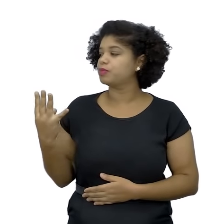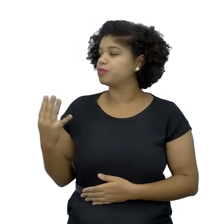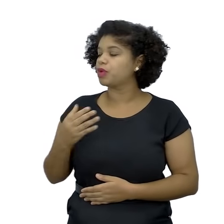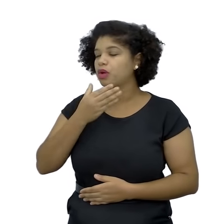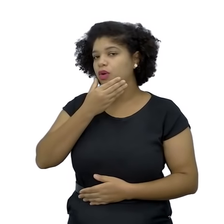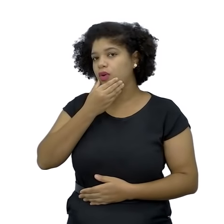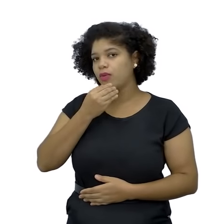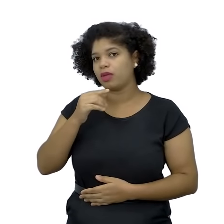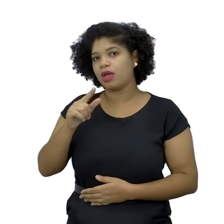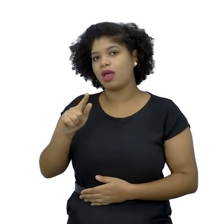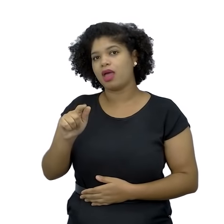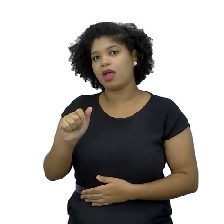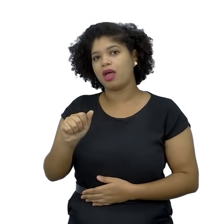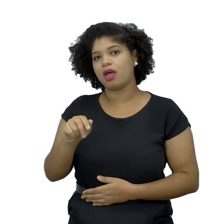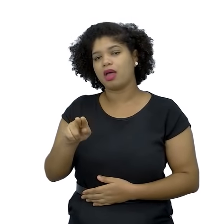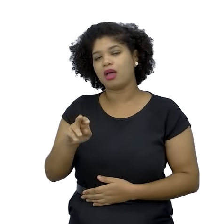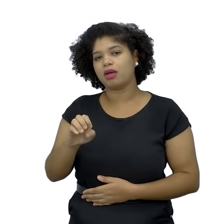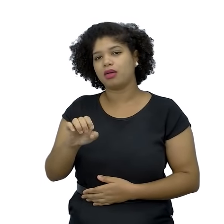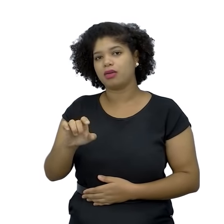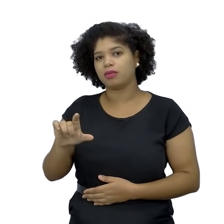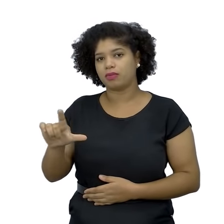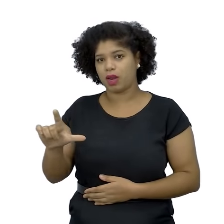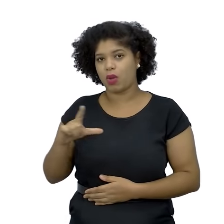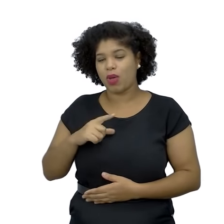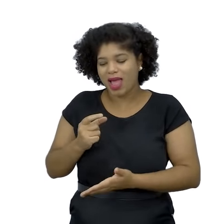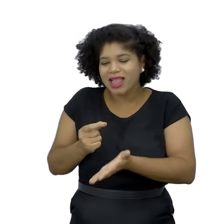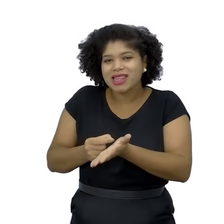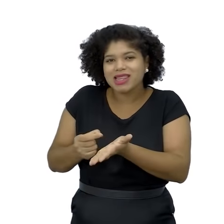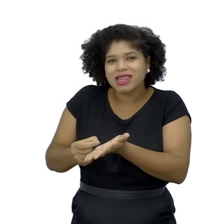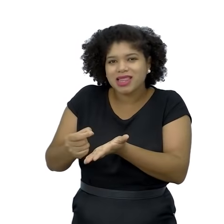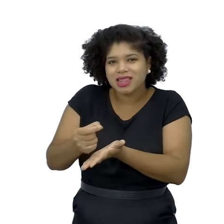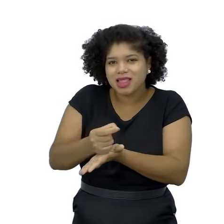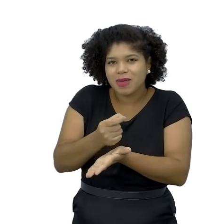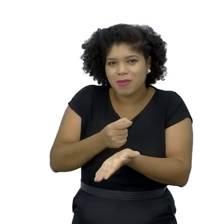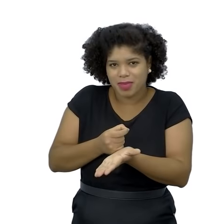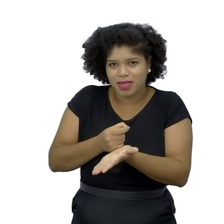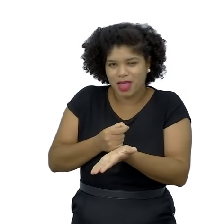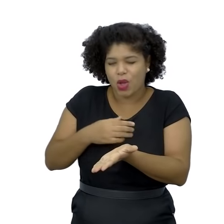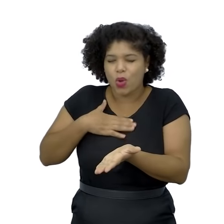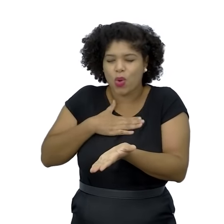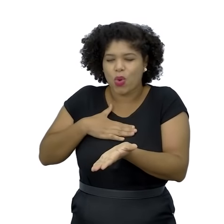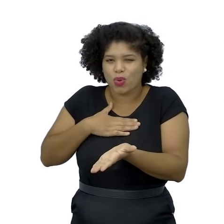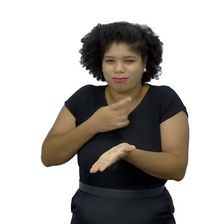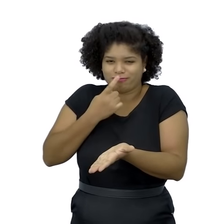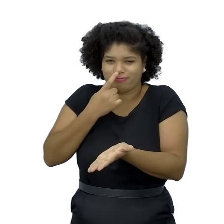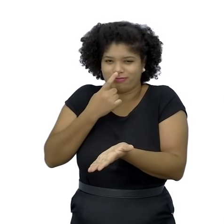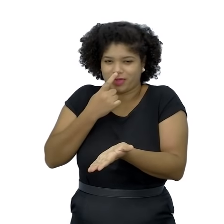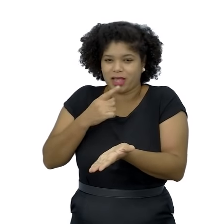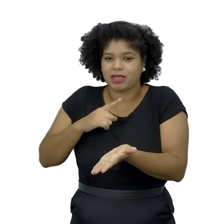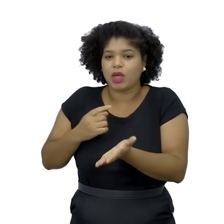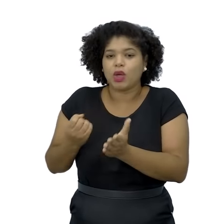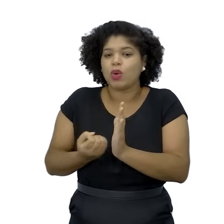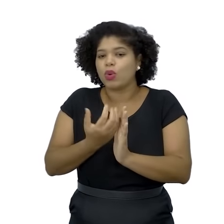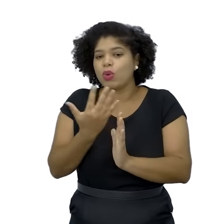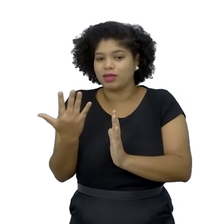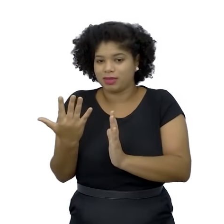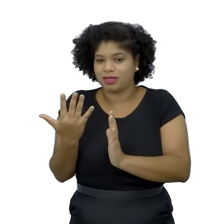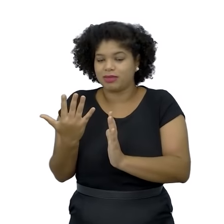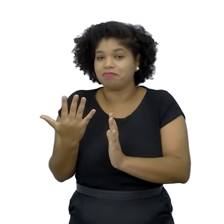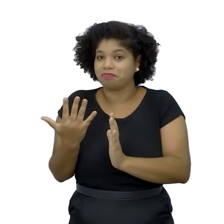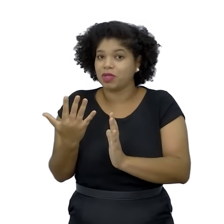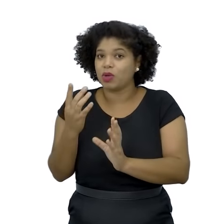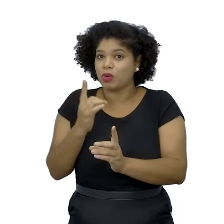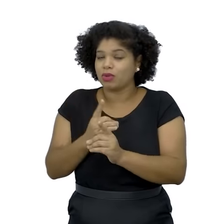tampinhas, na volta para casa, perdeu 12 e ainda ficou com 20. Quantas tampinhas ele tinha antes